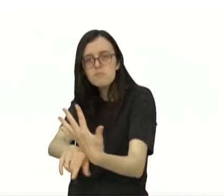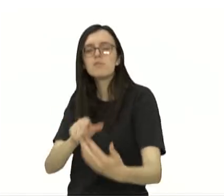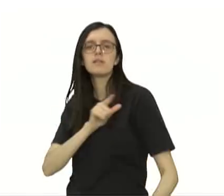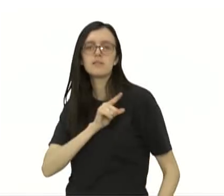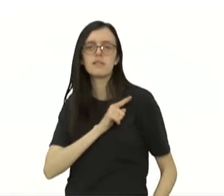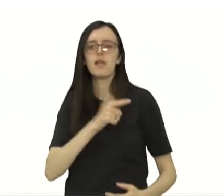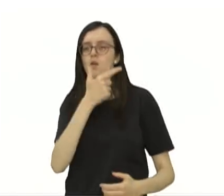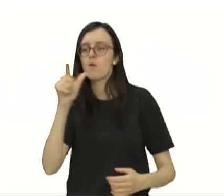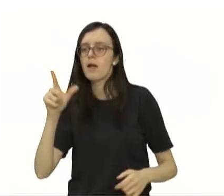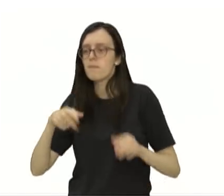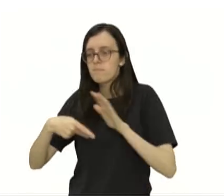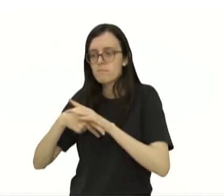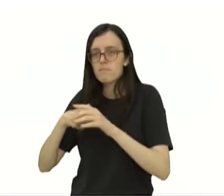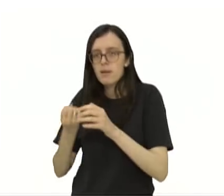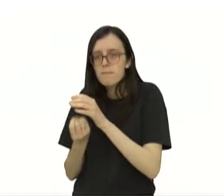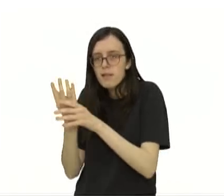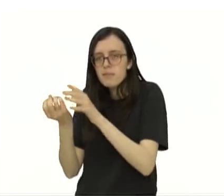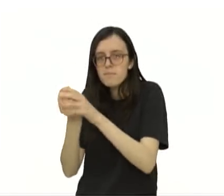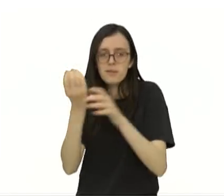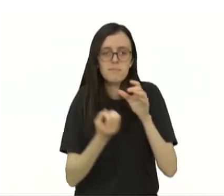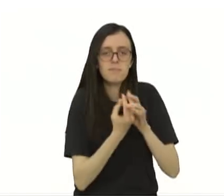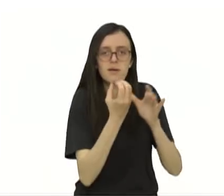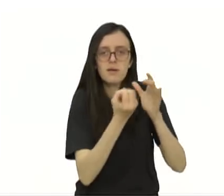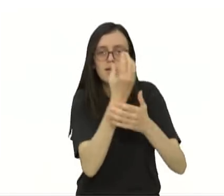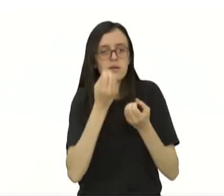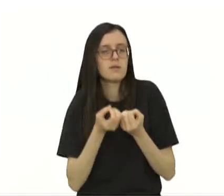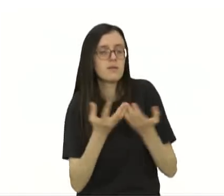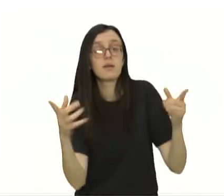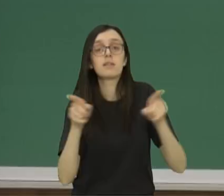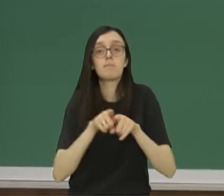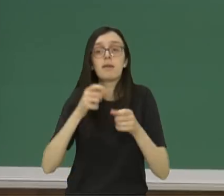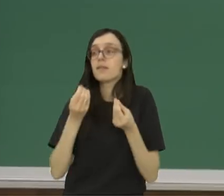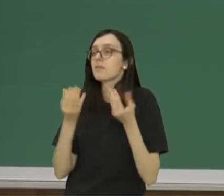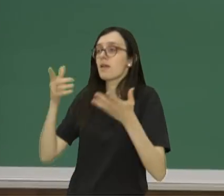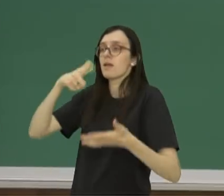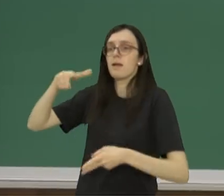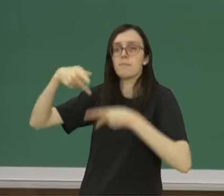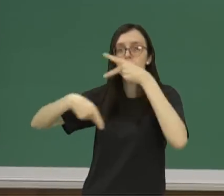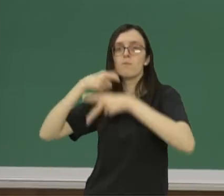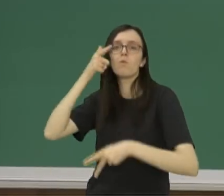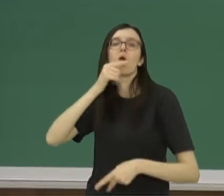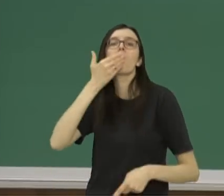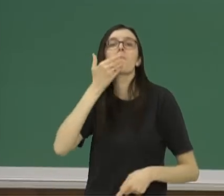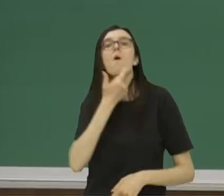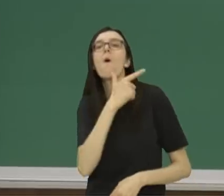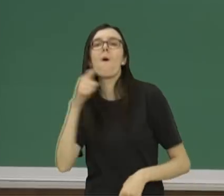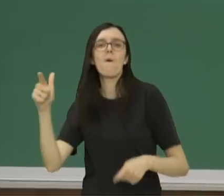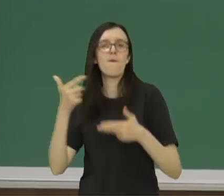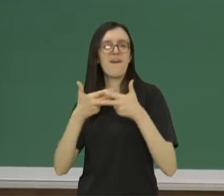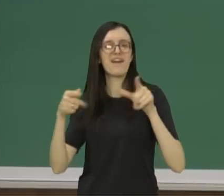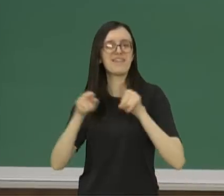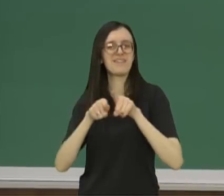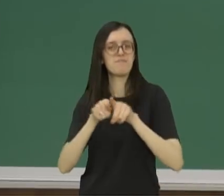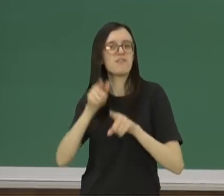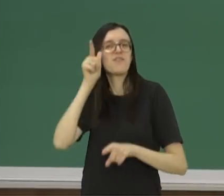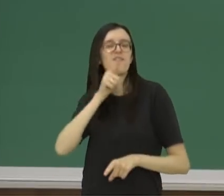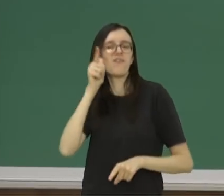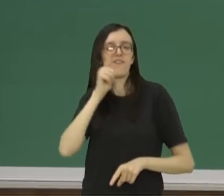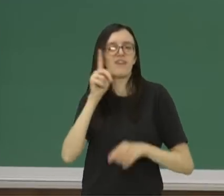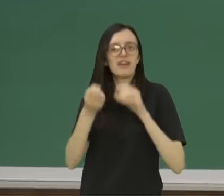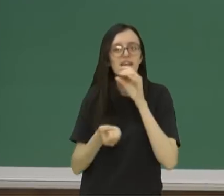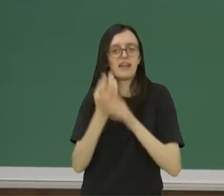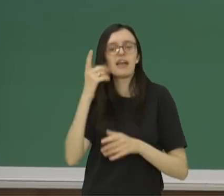piscícolas, oferecendo a esse homem outras opções alimentares. Então, além da piscicultura, tem também a criação